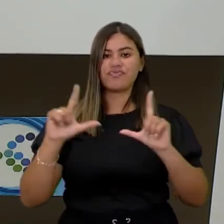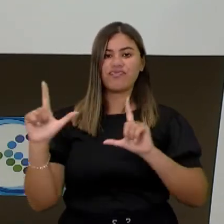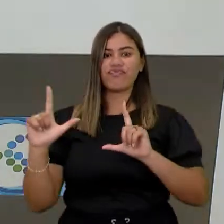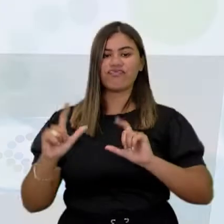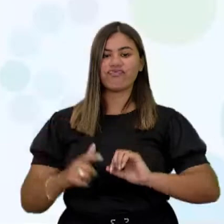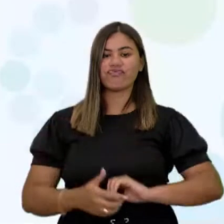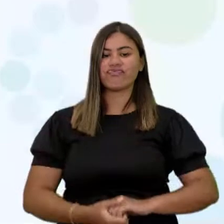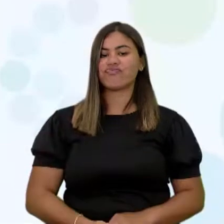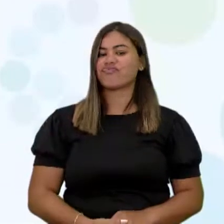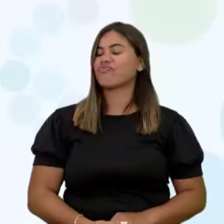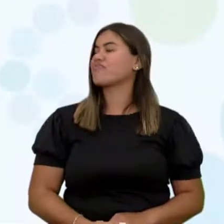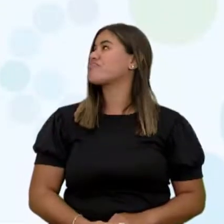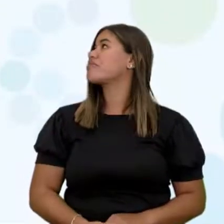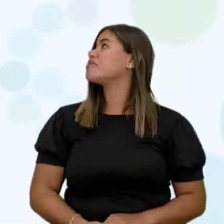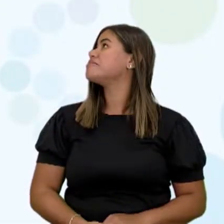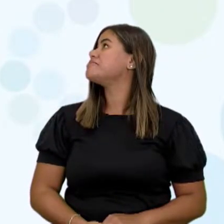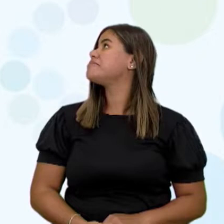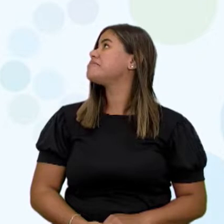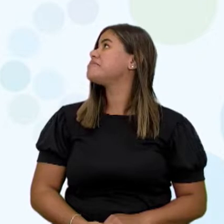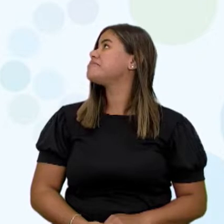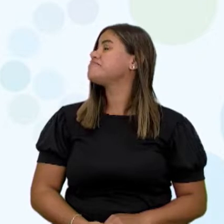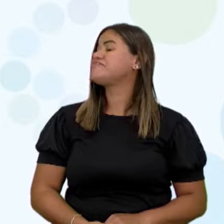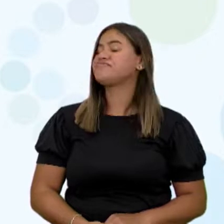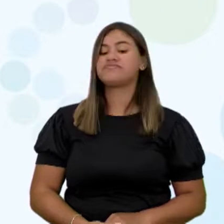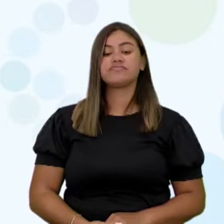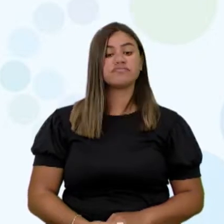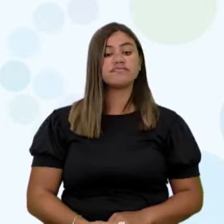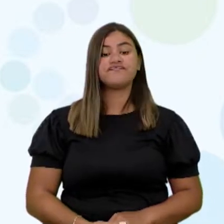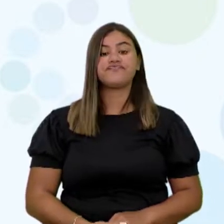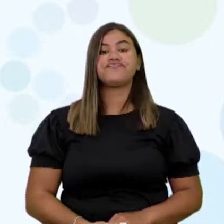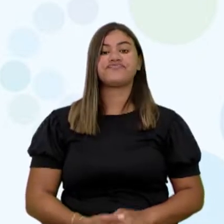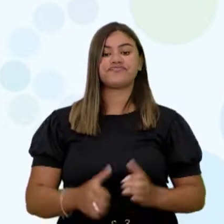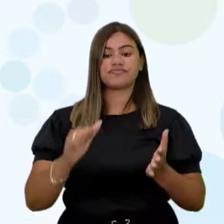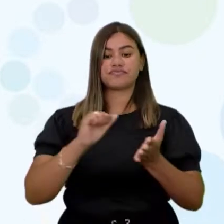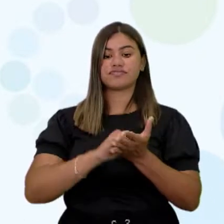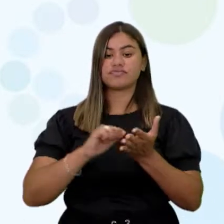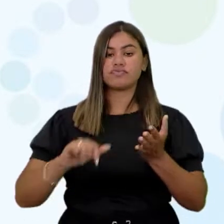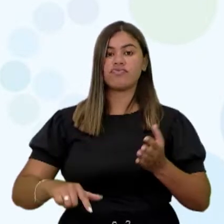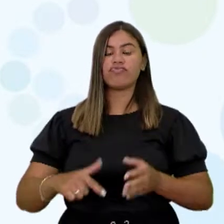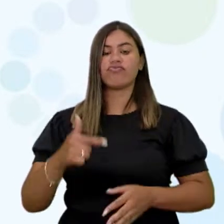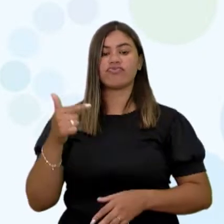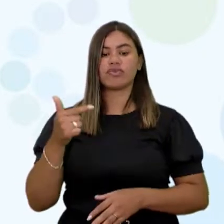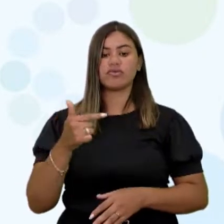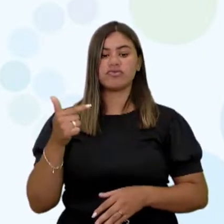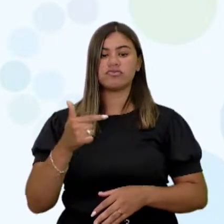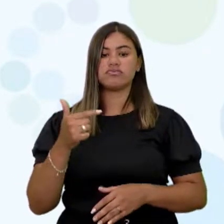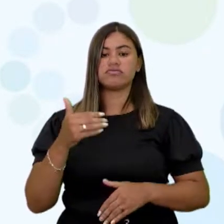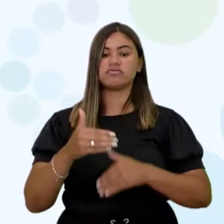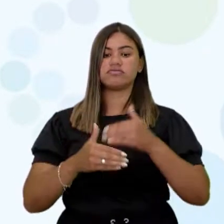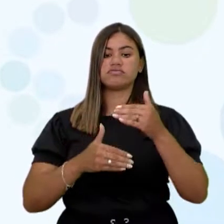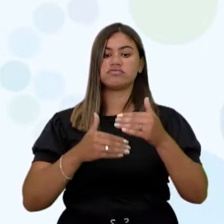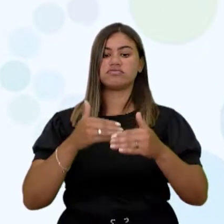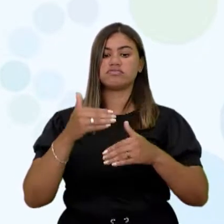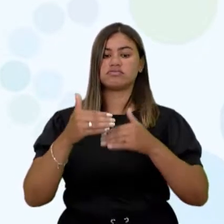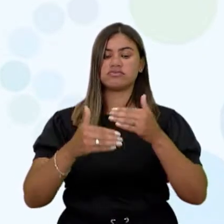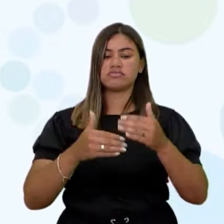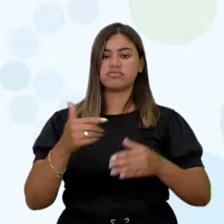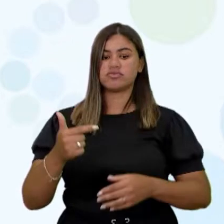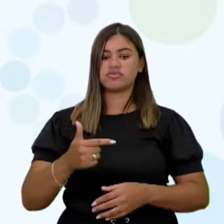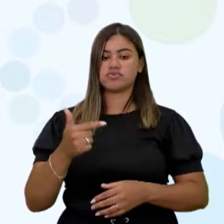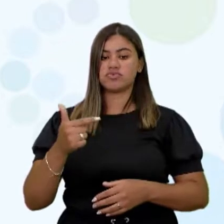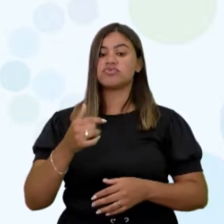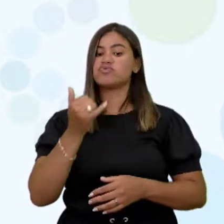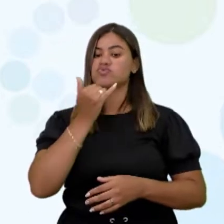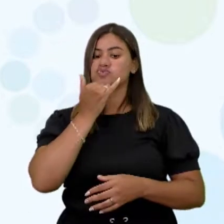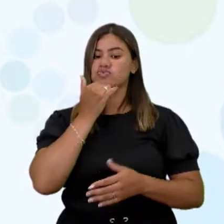somos o Observatório da Imprensa Internacional. Esta é a atividade 2, desenvolvimento 2. Na verdade, atividade 1,